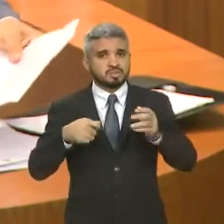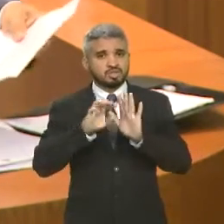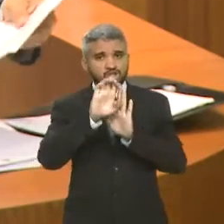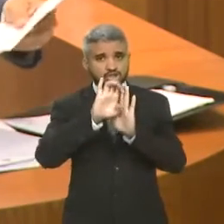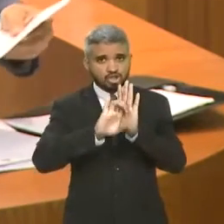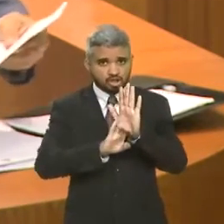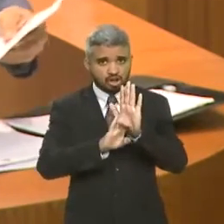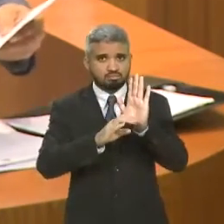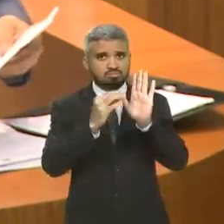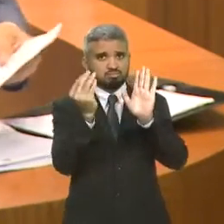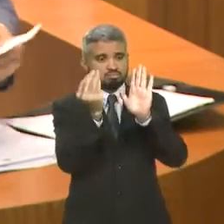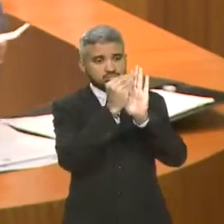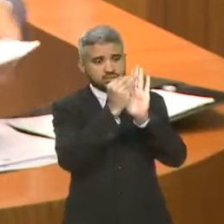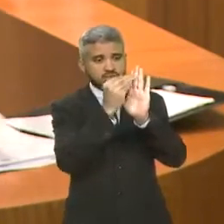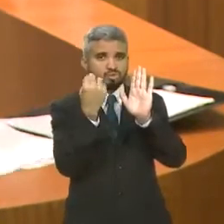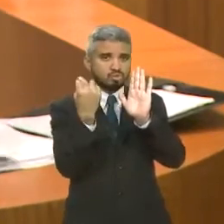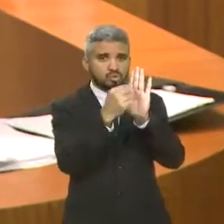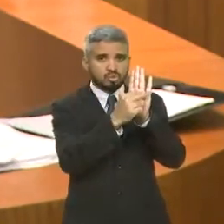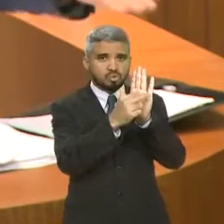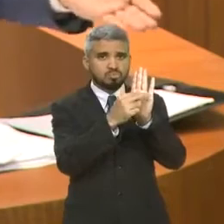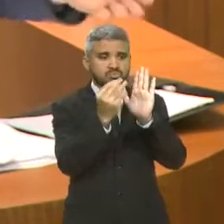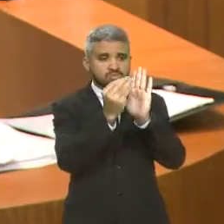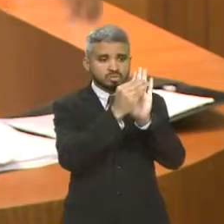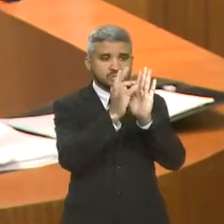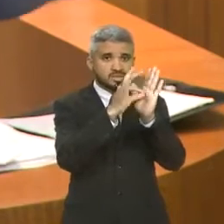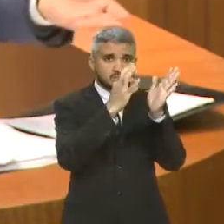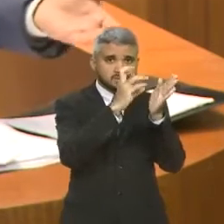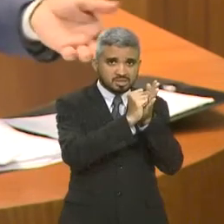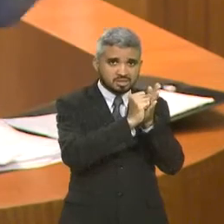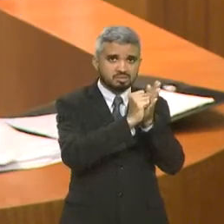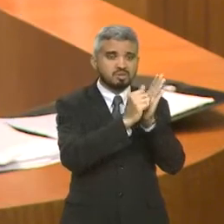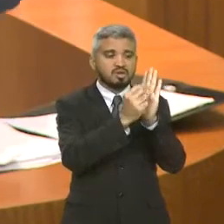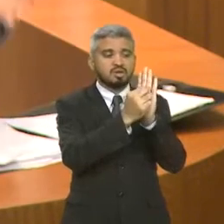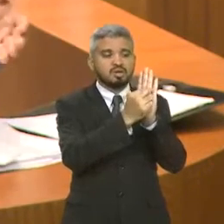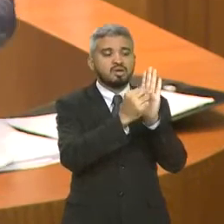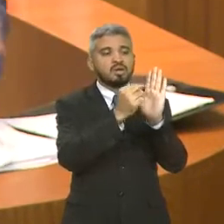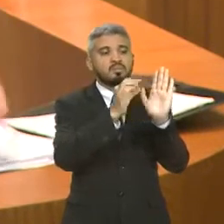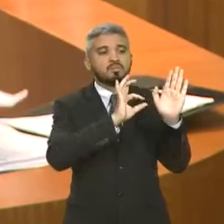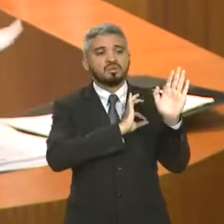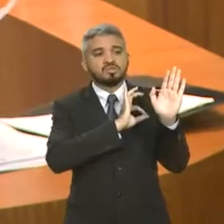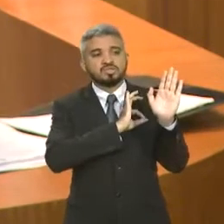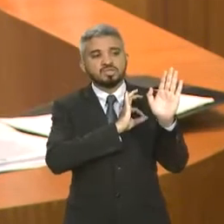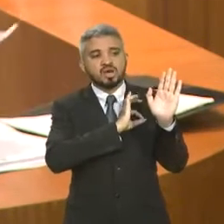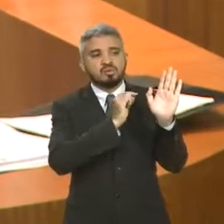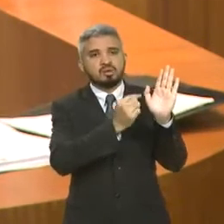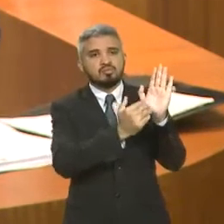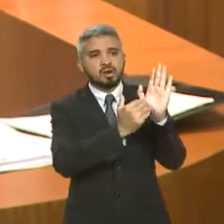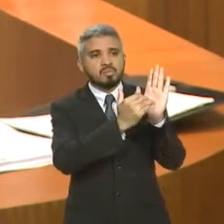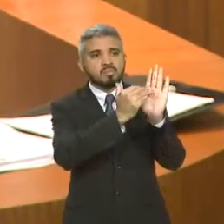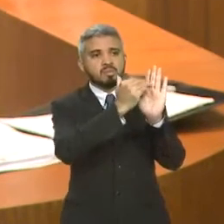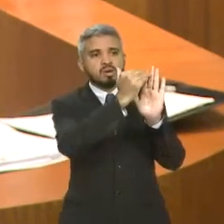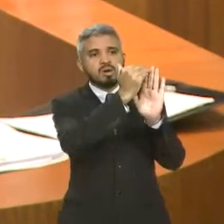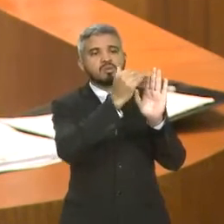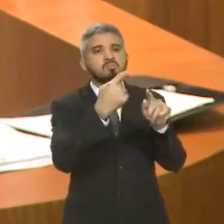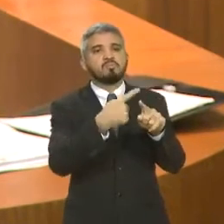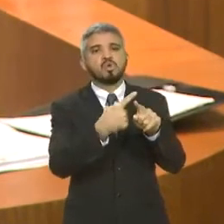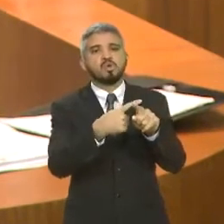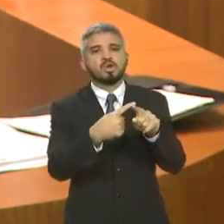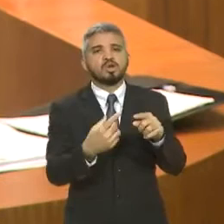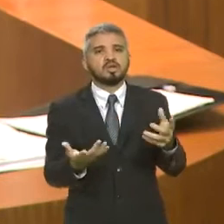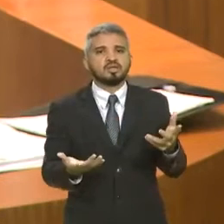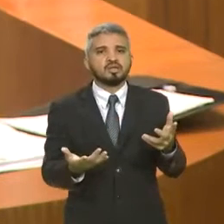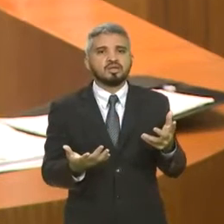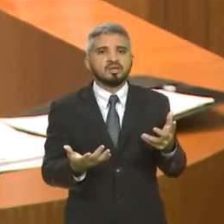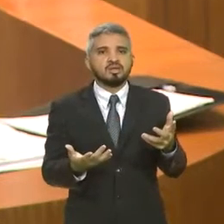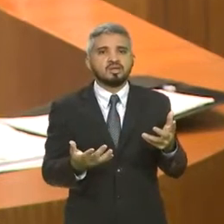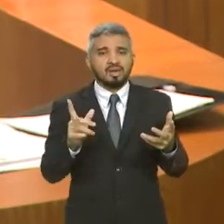justificativa. Policial militar foi promovido por merecimento. Precisamos ter a identificação de quais foram os motivos